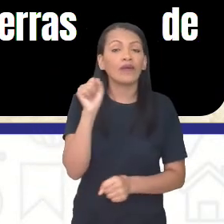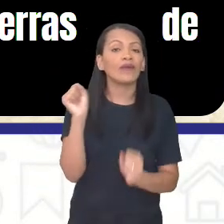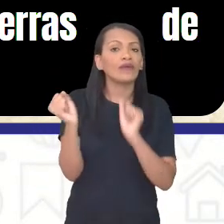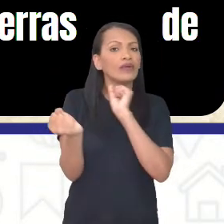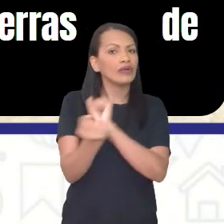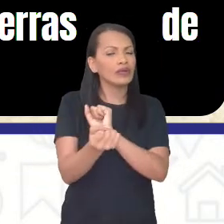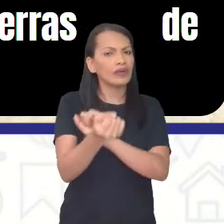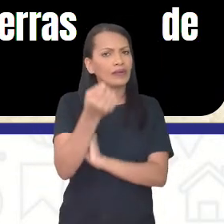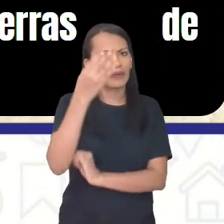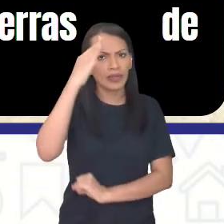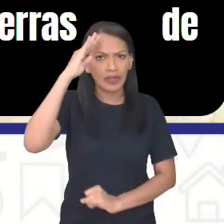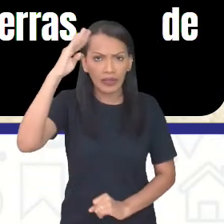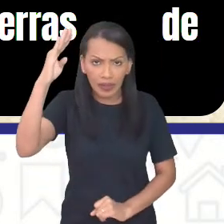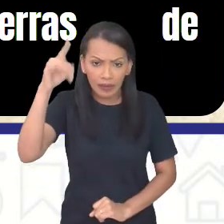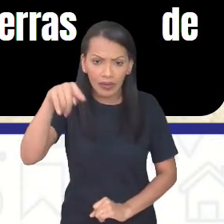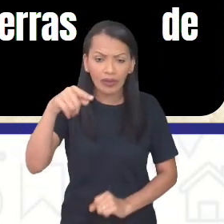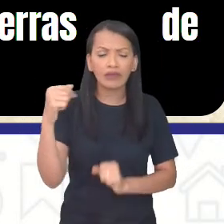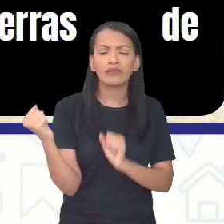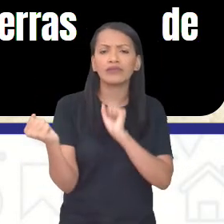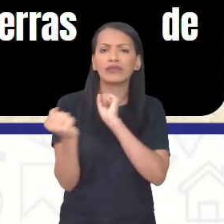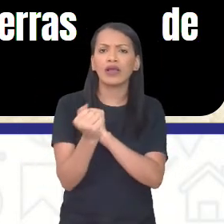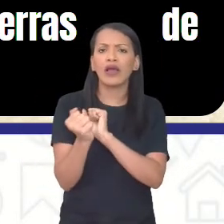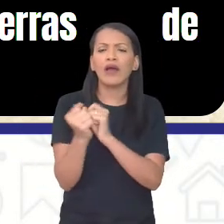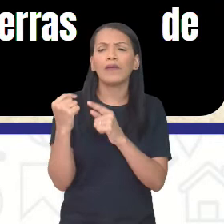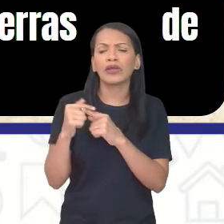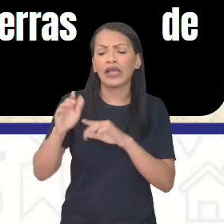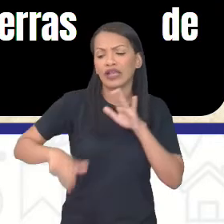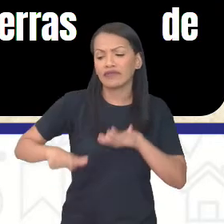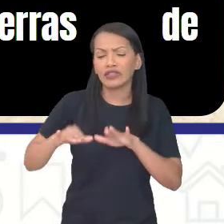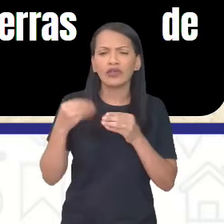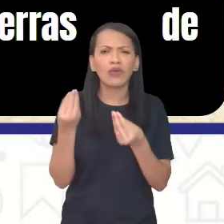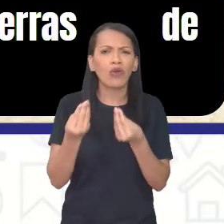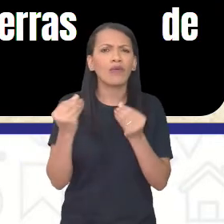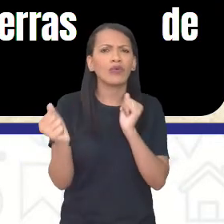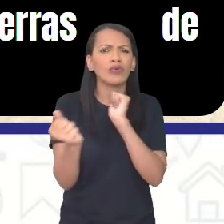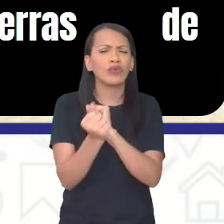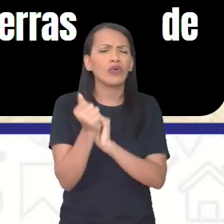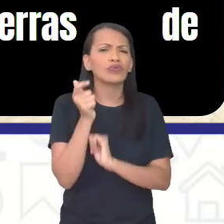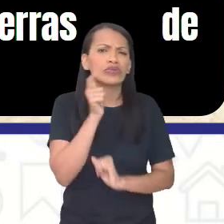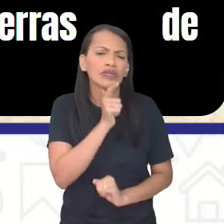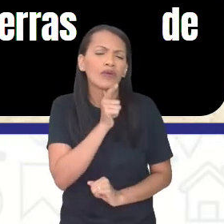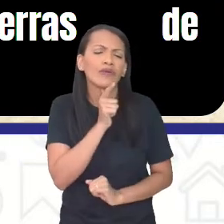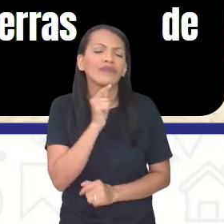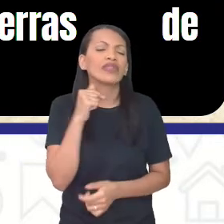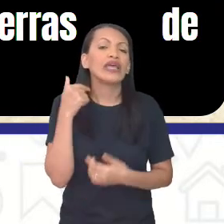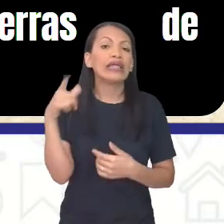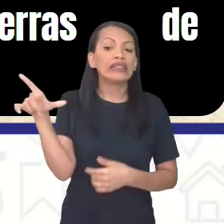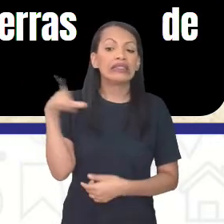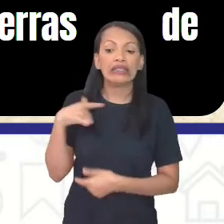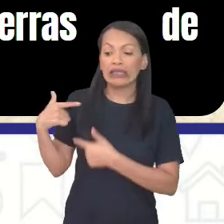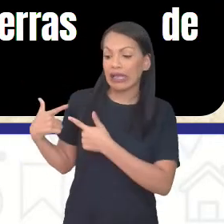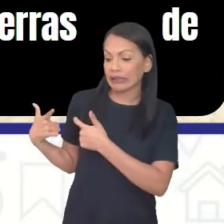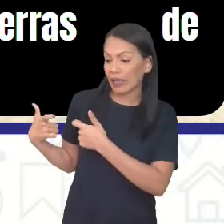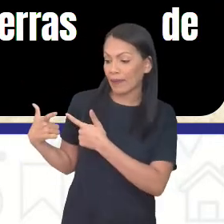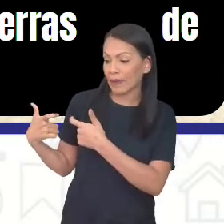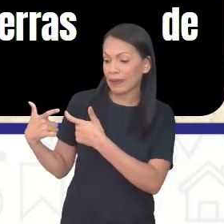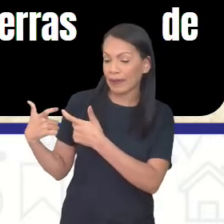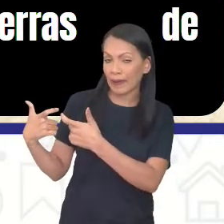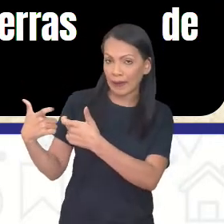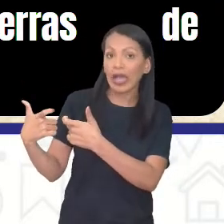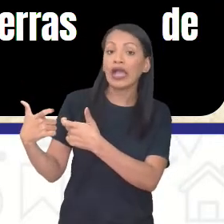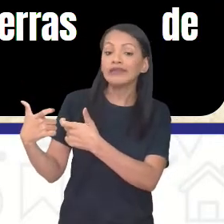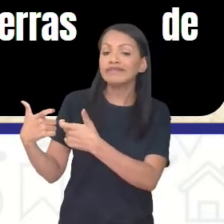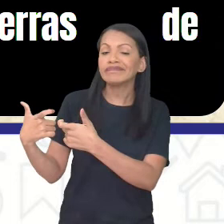obtidos principalmente por meio das guerras de conquista, né? Lembrando, eles começaram a se expandir, invadiam locais vizinhos